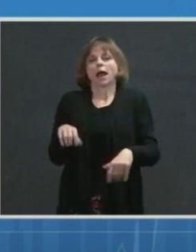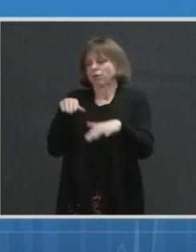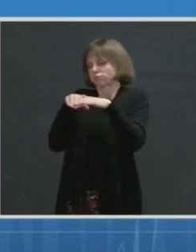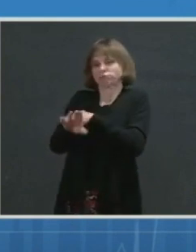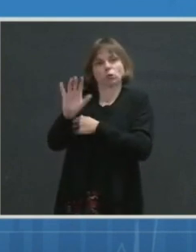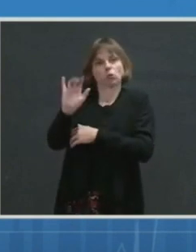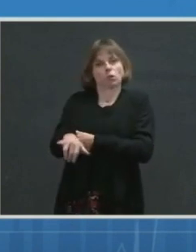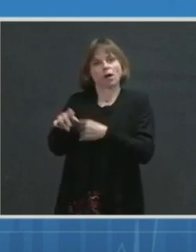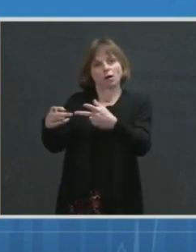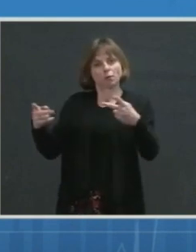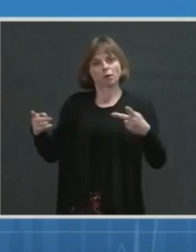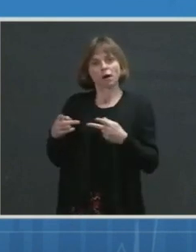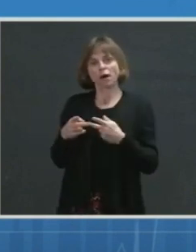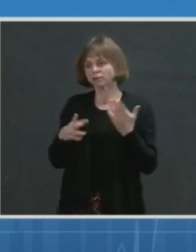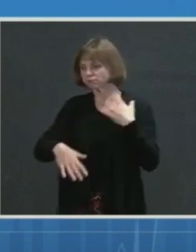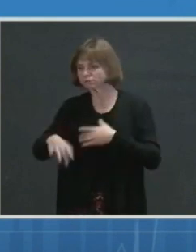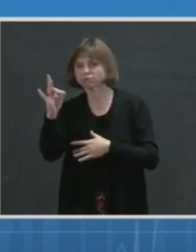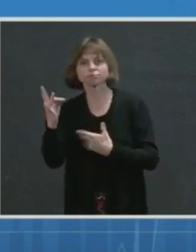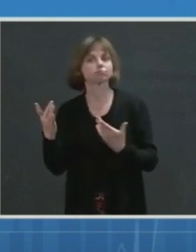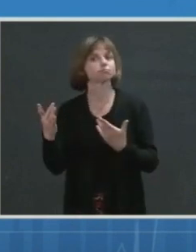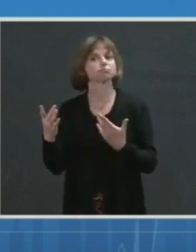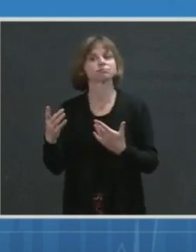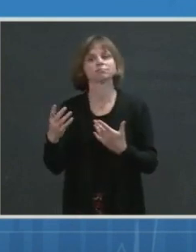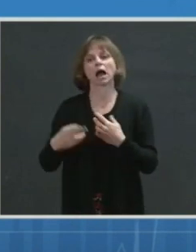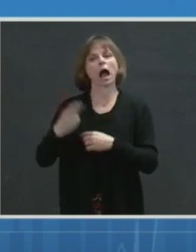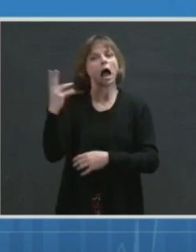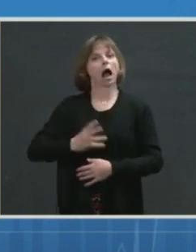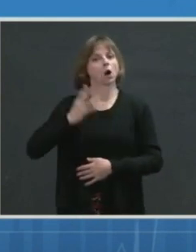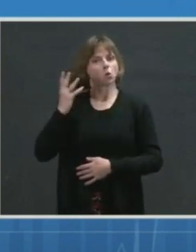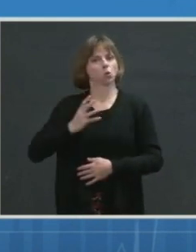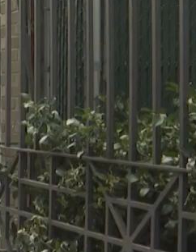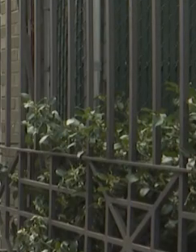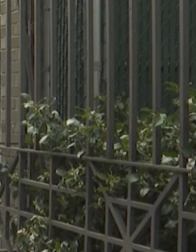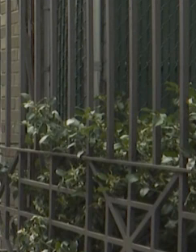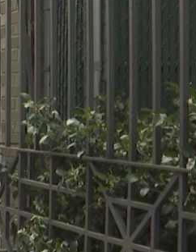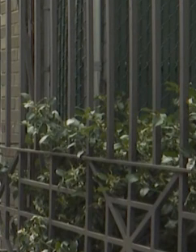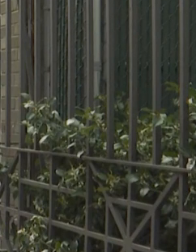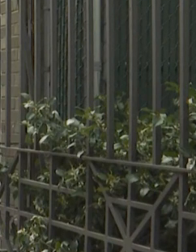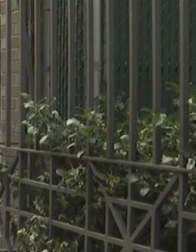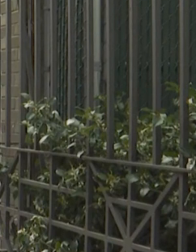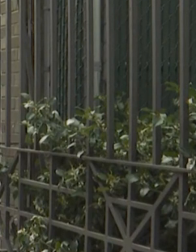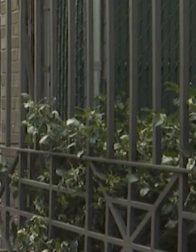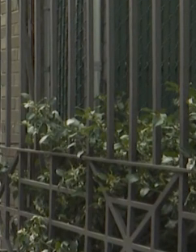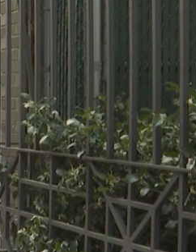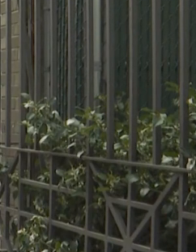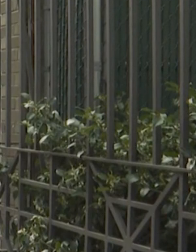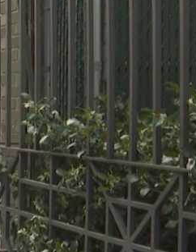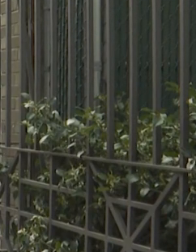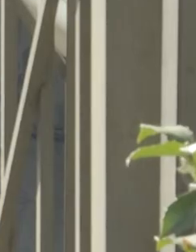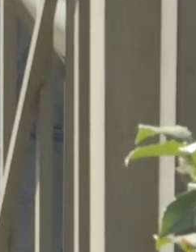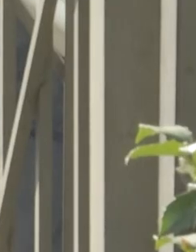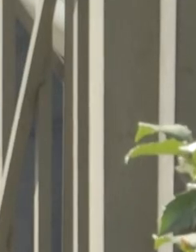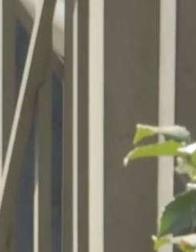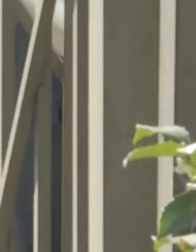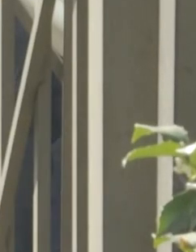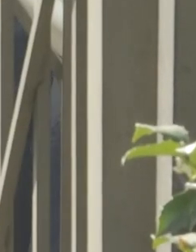pegar máscaras feitas no país de alta qualidade. American-made masks. Os centros de saúde comunitários são clínicas que